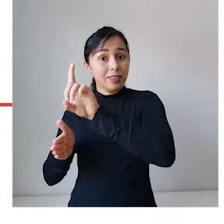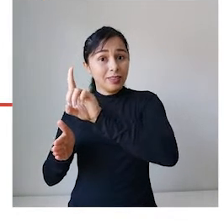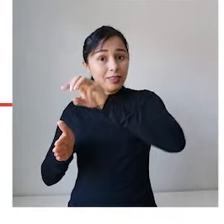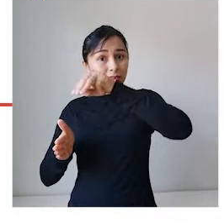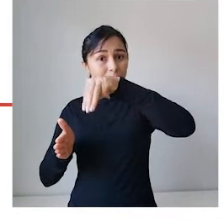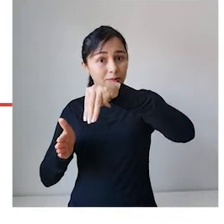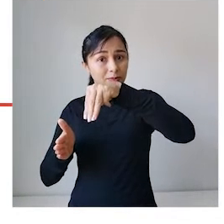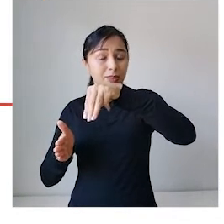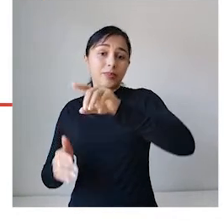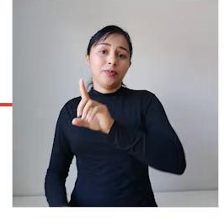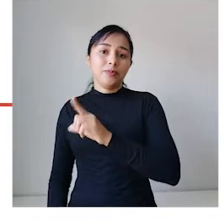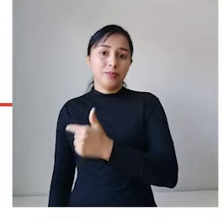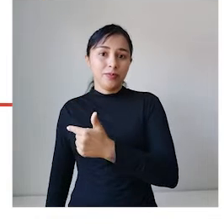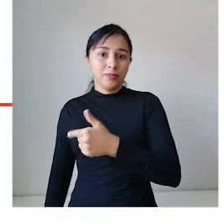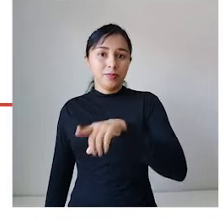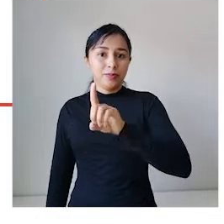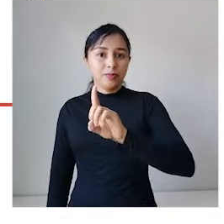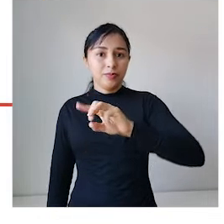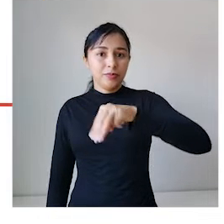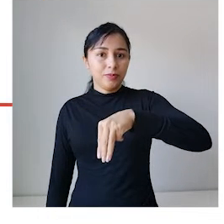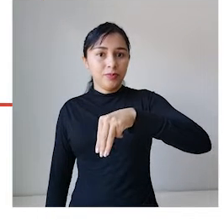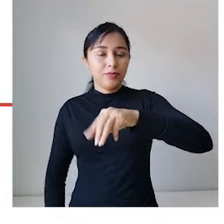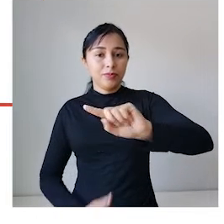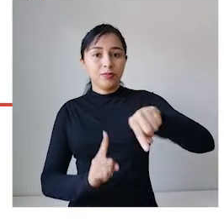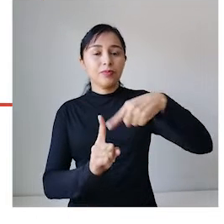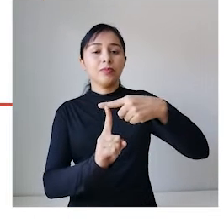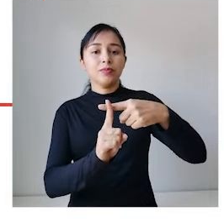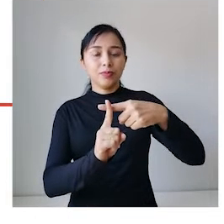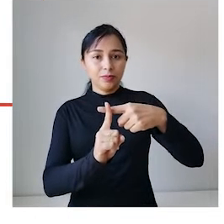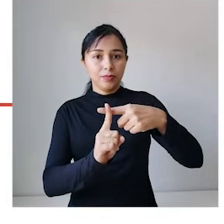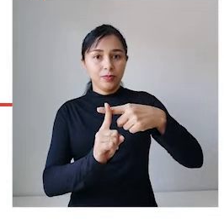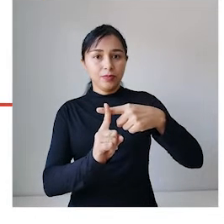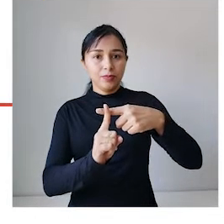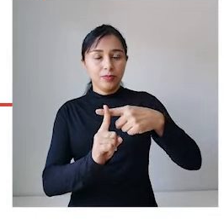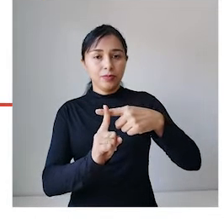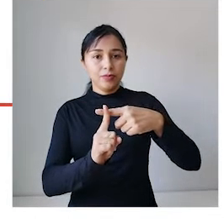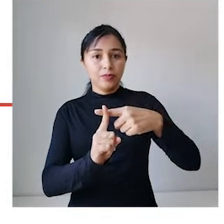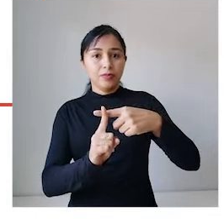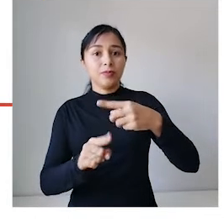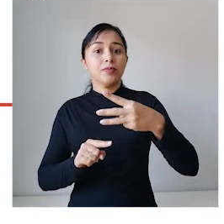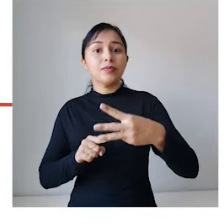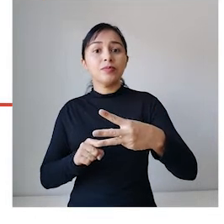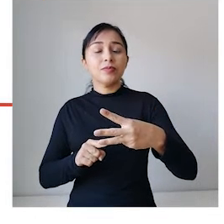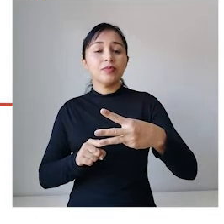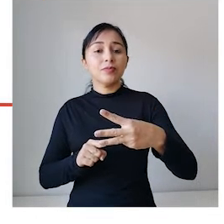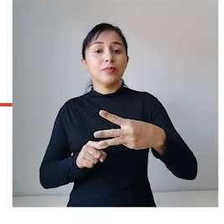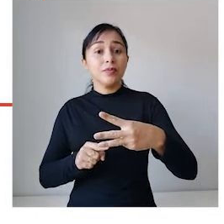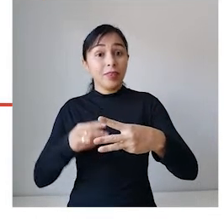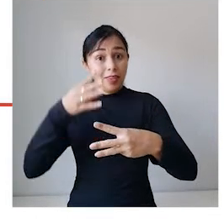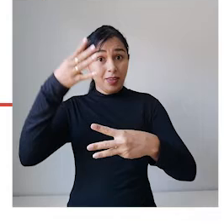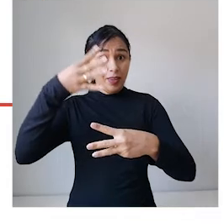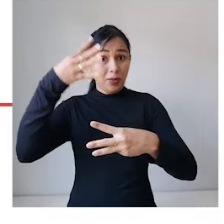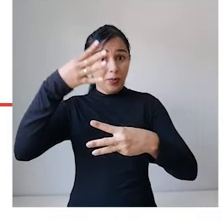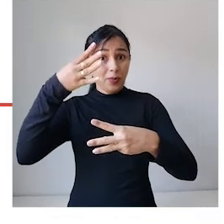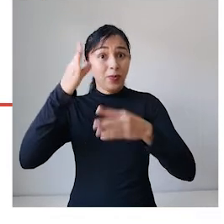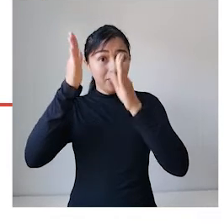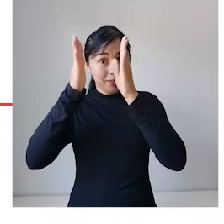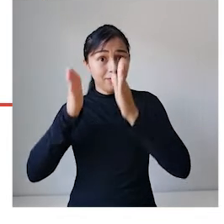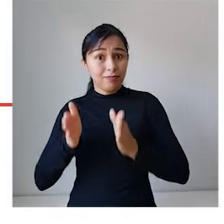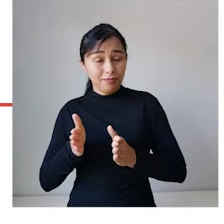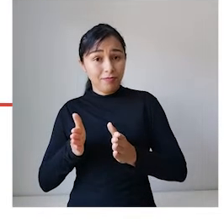2 dezenas de milhar, mais o 3 referente à quarta